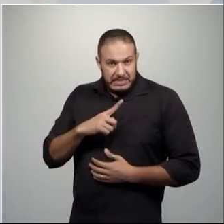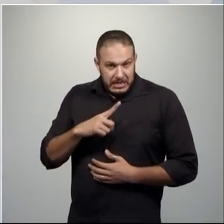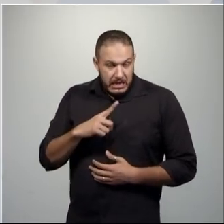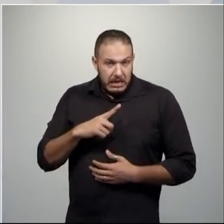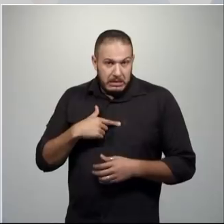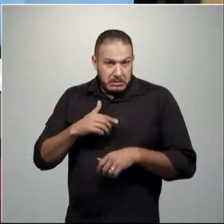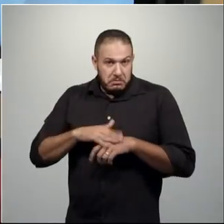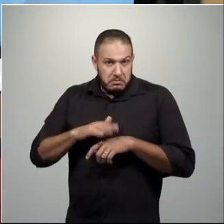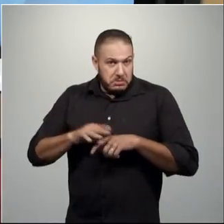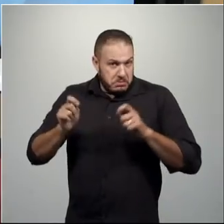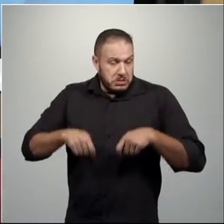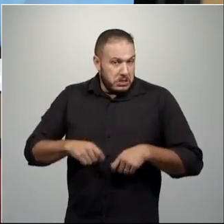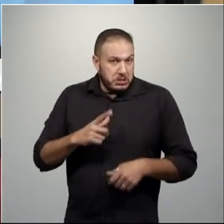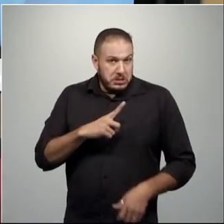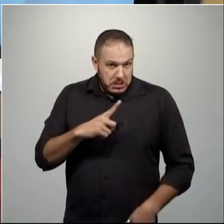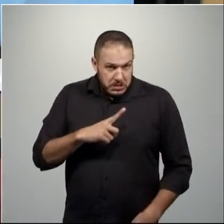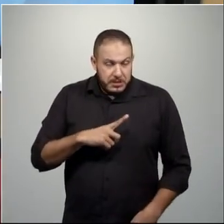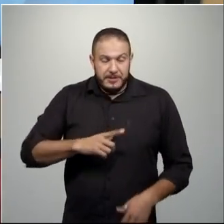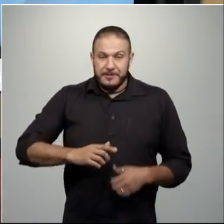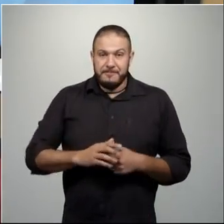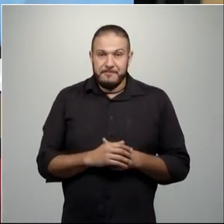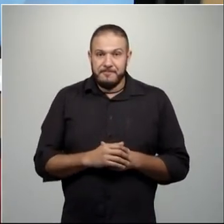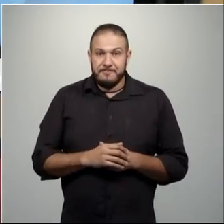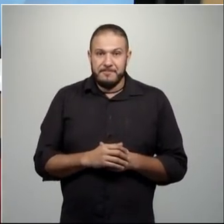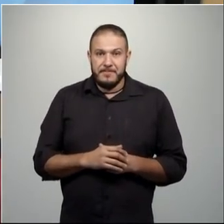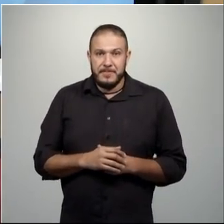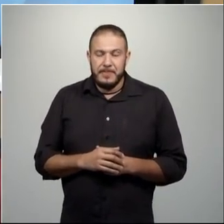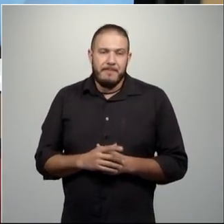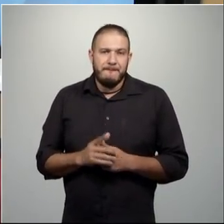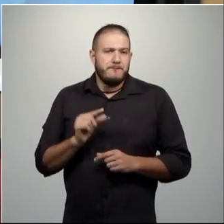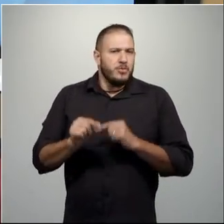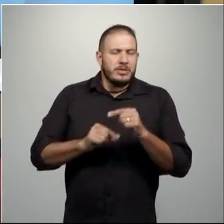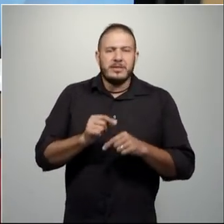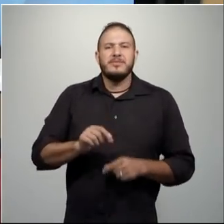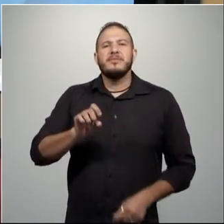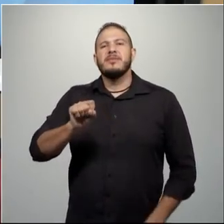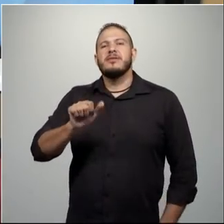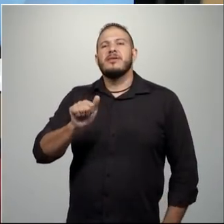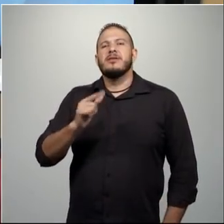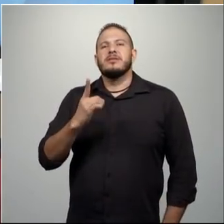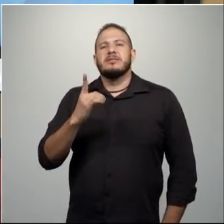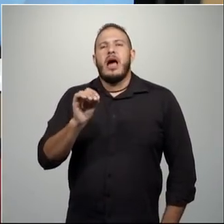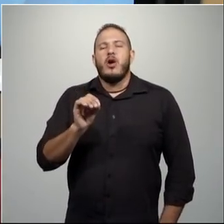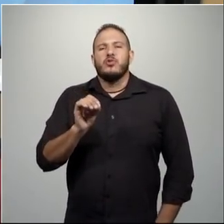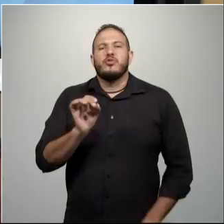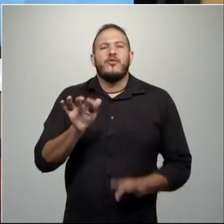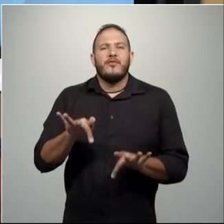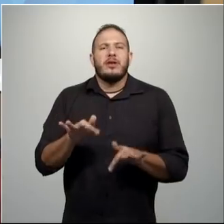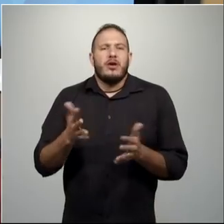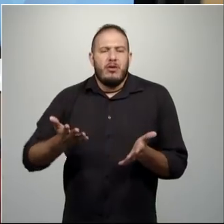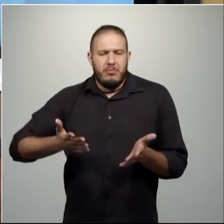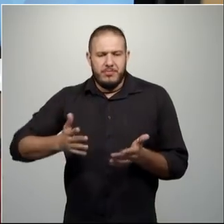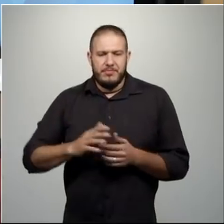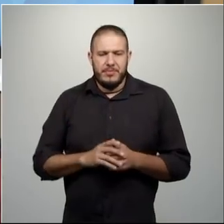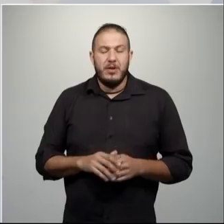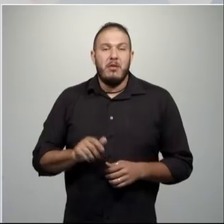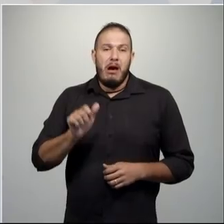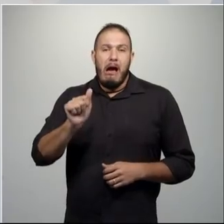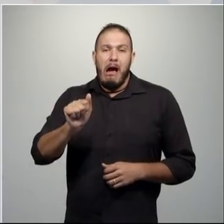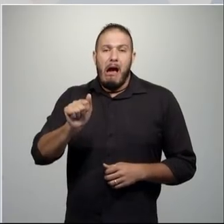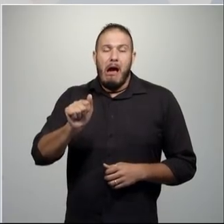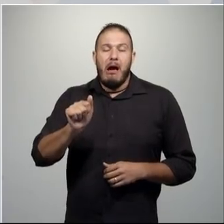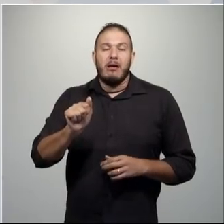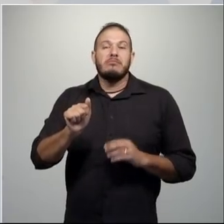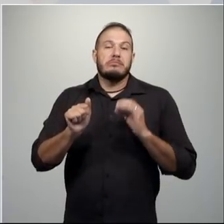possibilidade o que seria o saldo no final das contas o áfrica com saldo zero porque ele